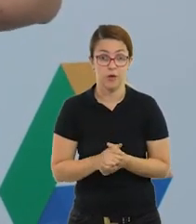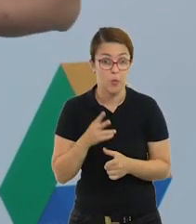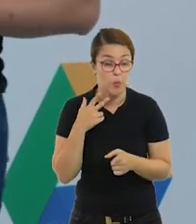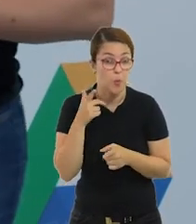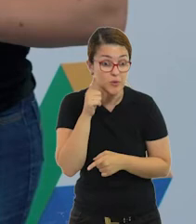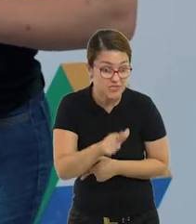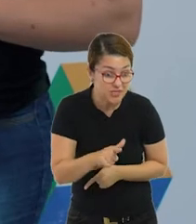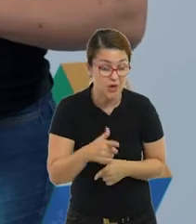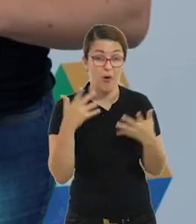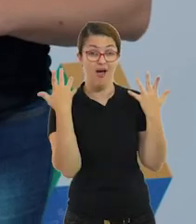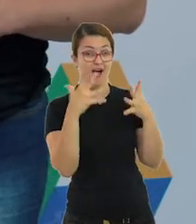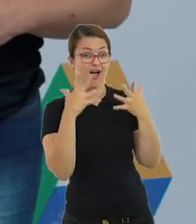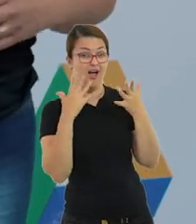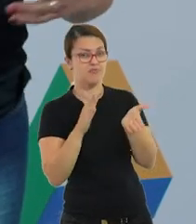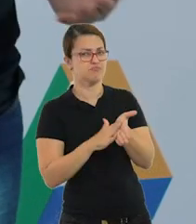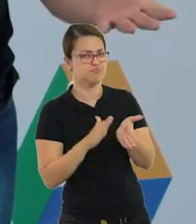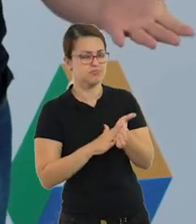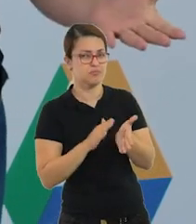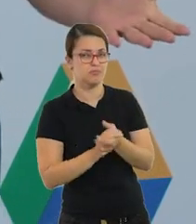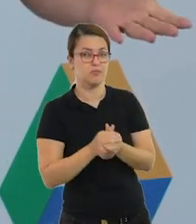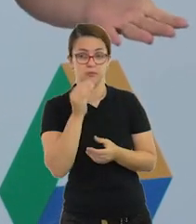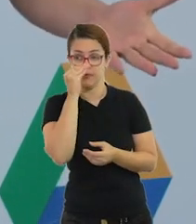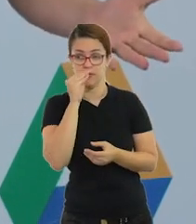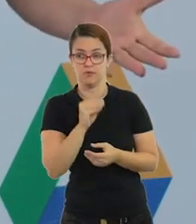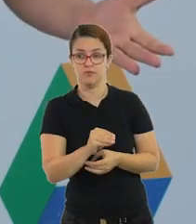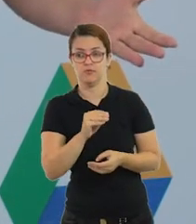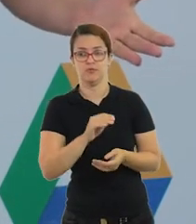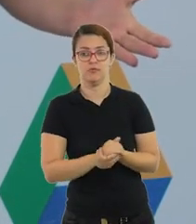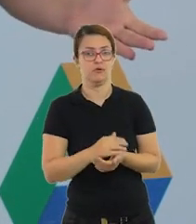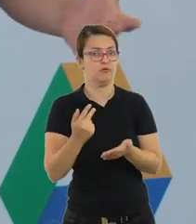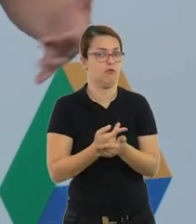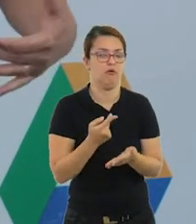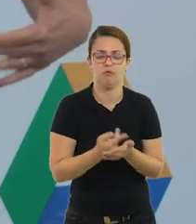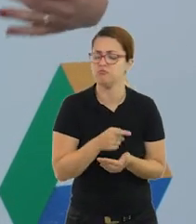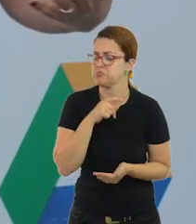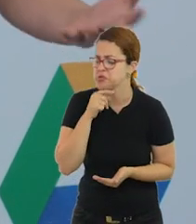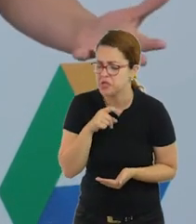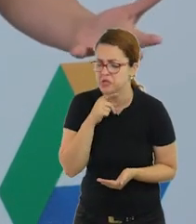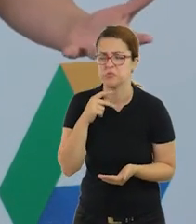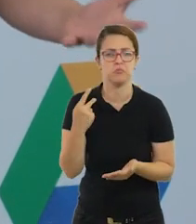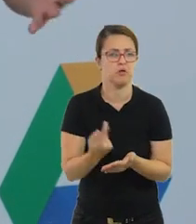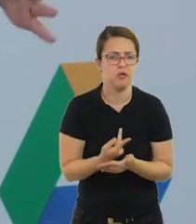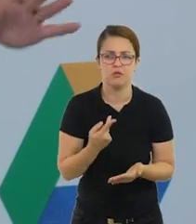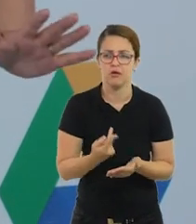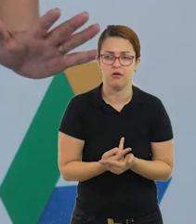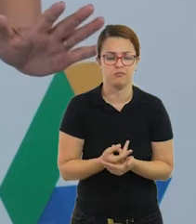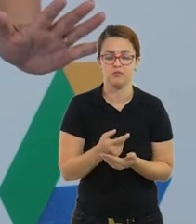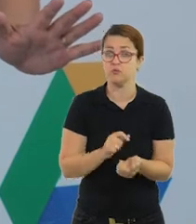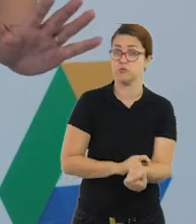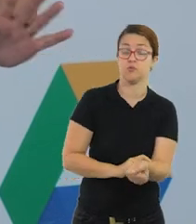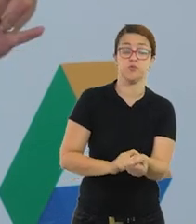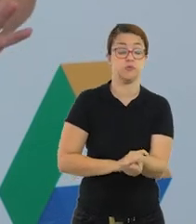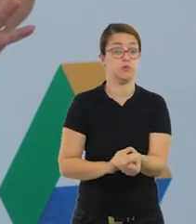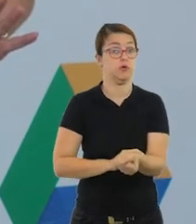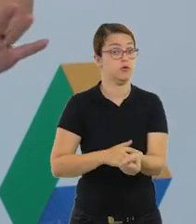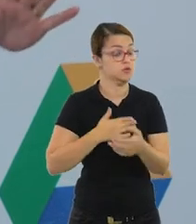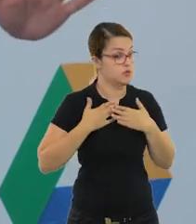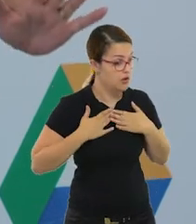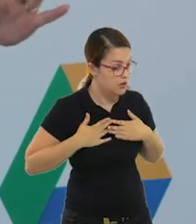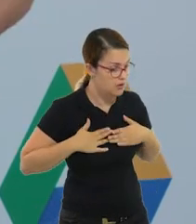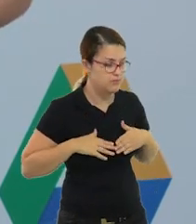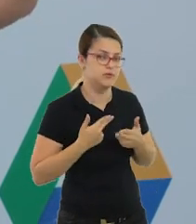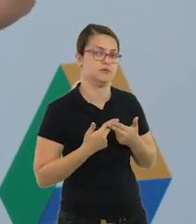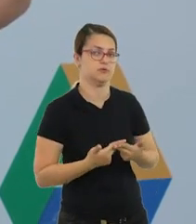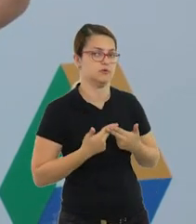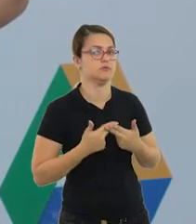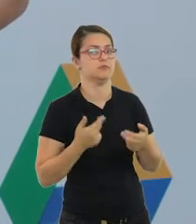cada conquista. E também a gente não pode menosprezar a criança, porque às vezes ela não está conseguindo, a gente começa a ficar nervoso, nesse momento a